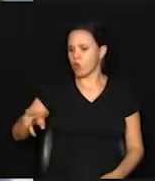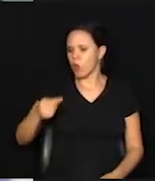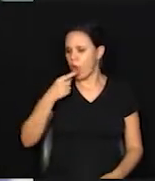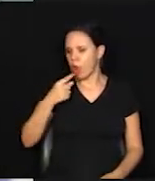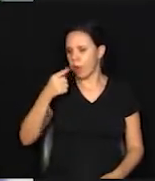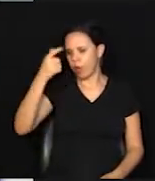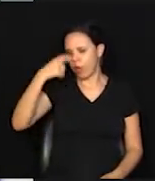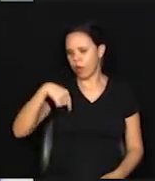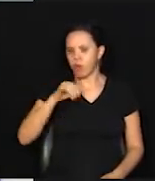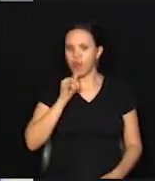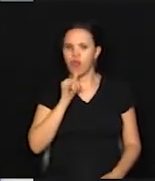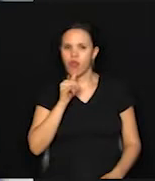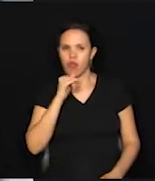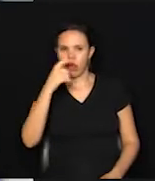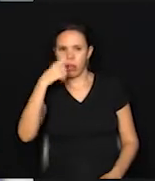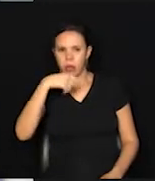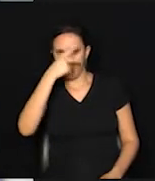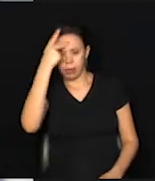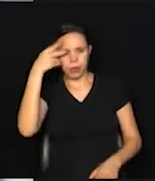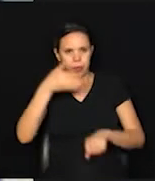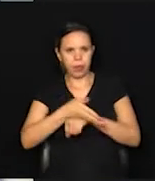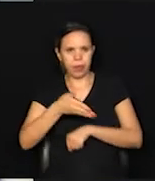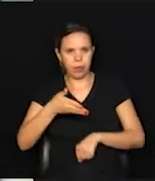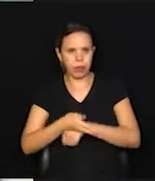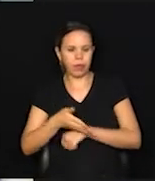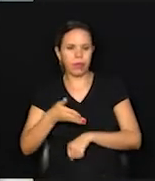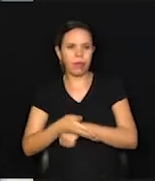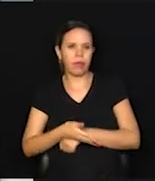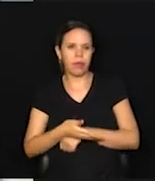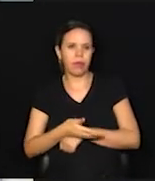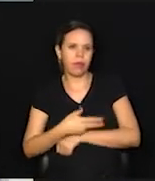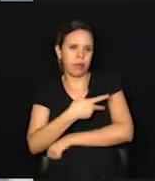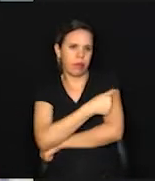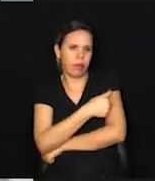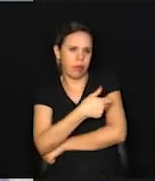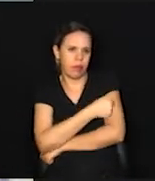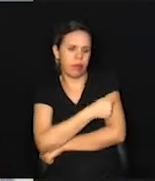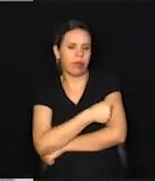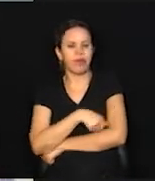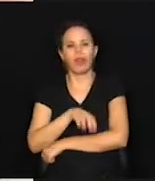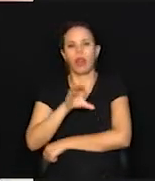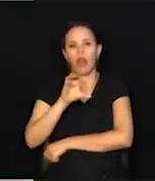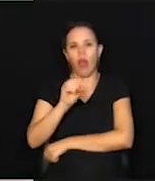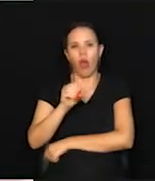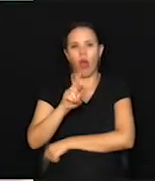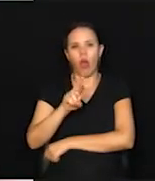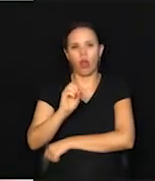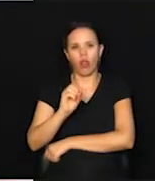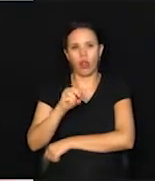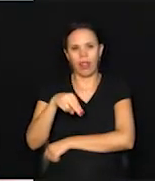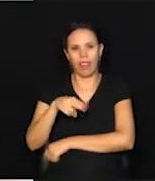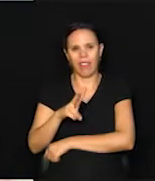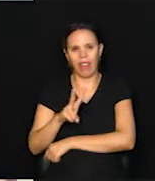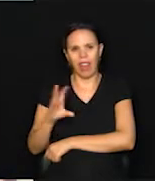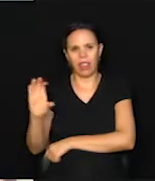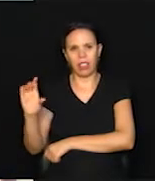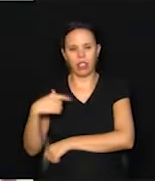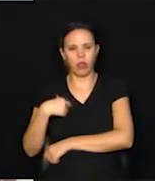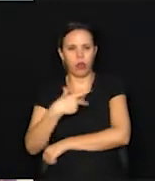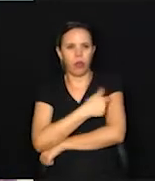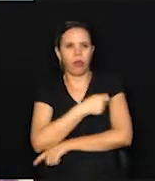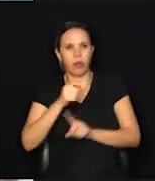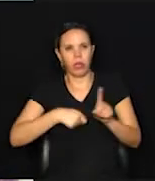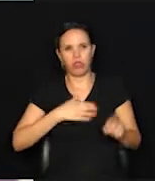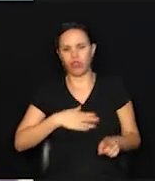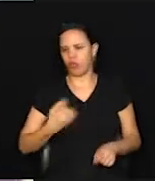exemplo, fui um dos participantes do ensaio clínico da vacina, da Coronavac. Tomei injeção no braço, lá no mês de agosto,